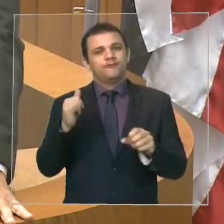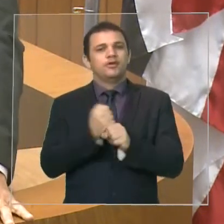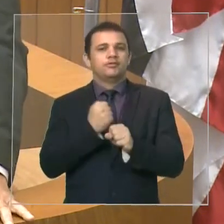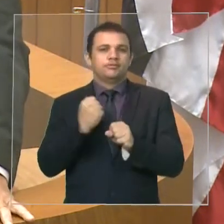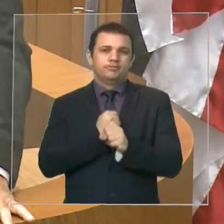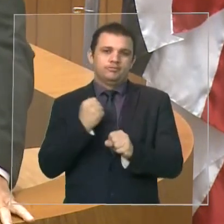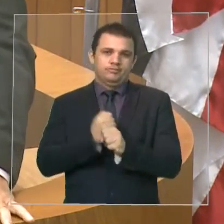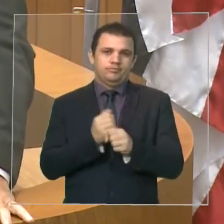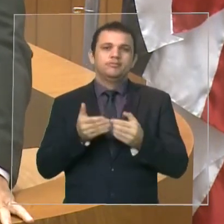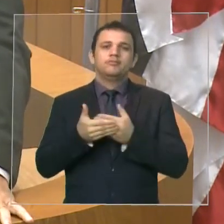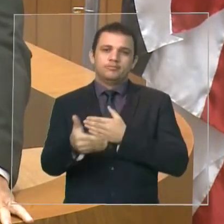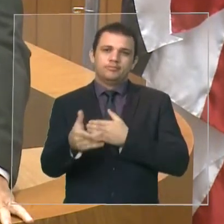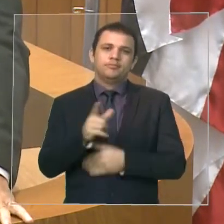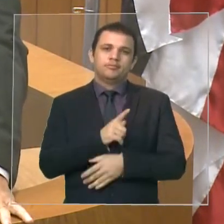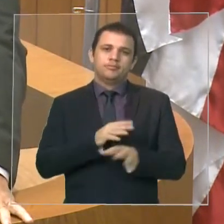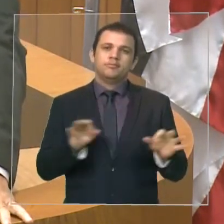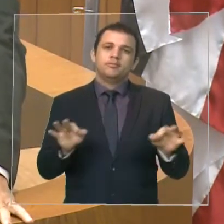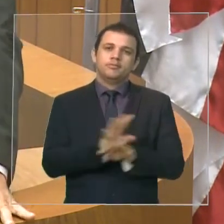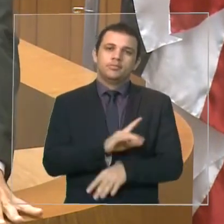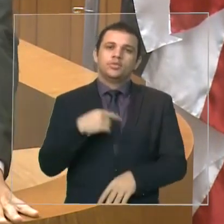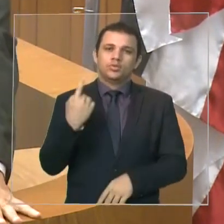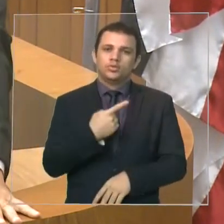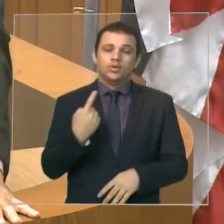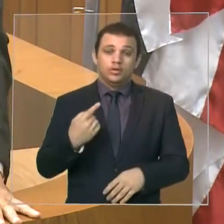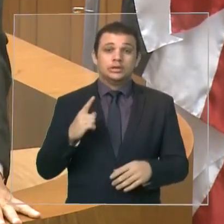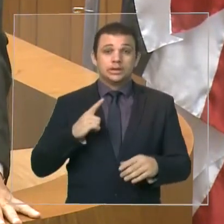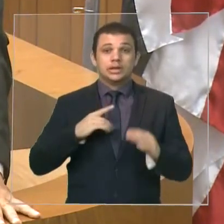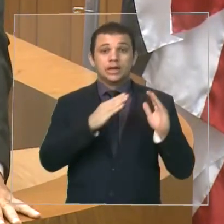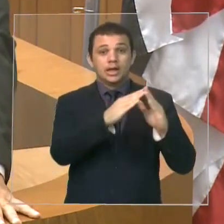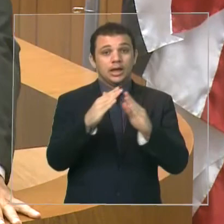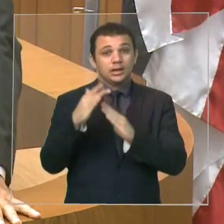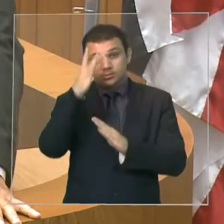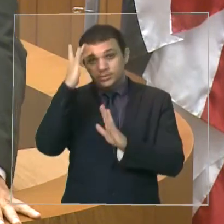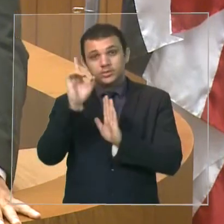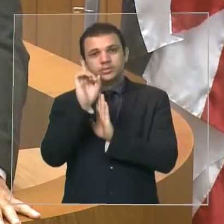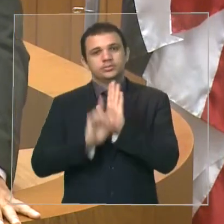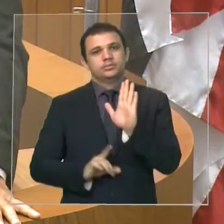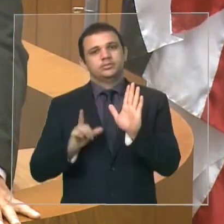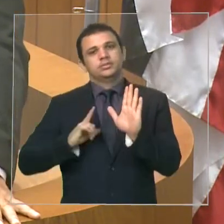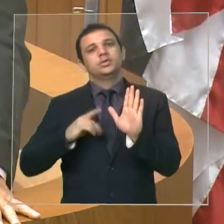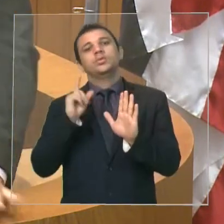iniciadas, concluídas, para entregarmos as casas a quem de direito? Ao povo de Bacabal.